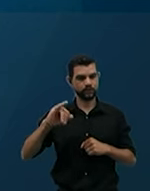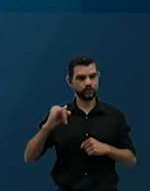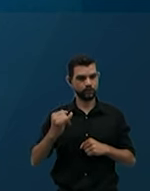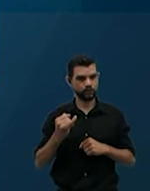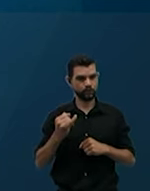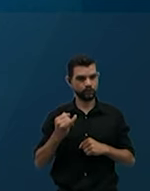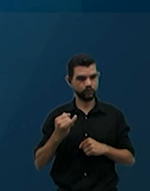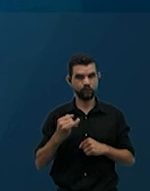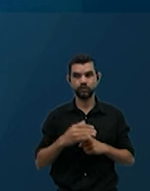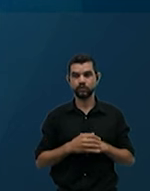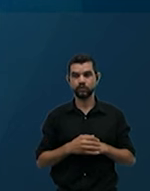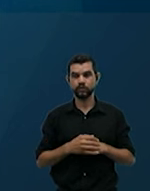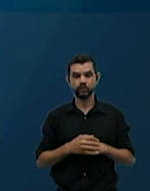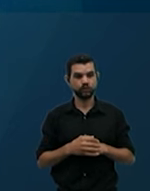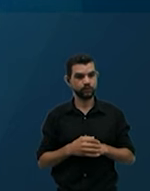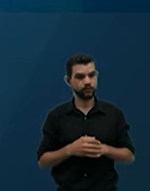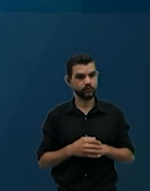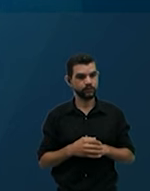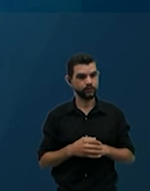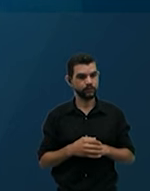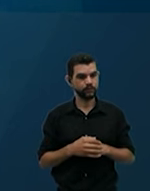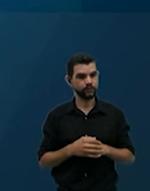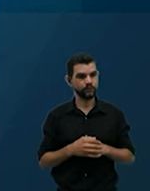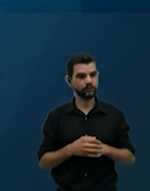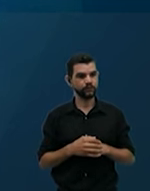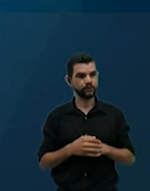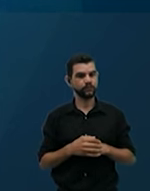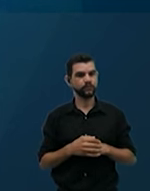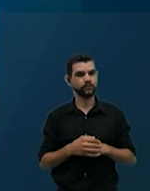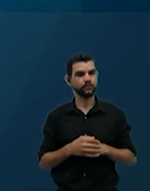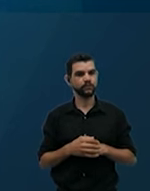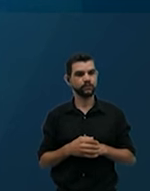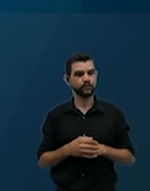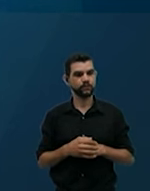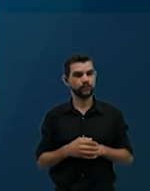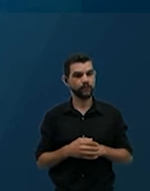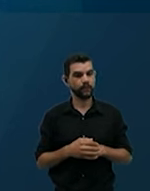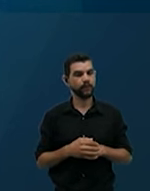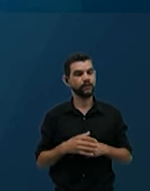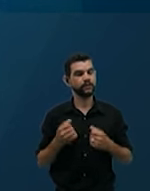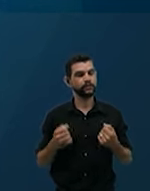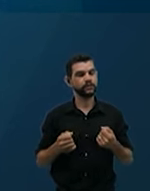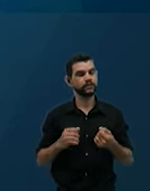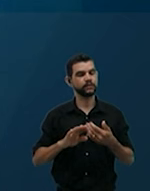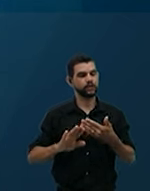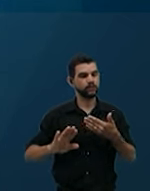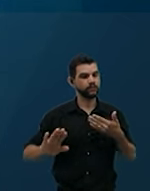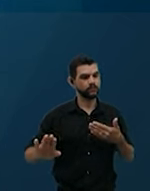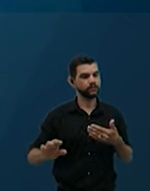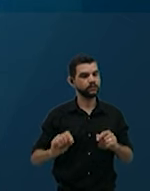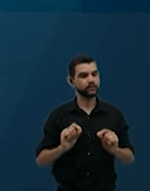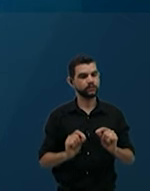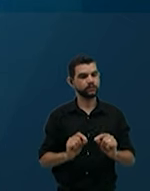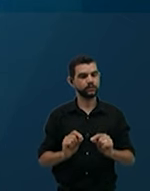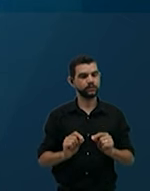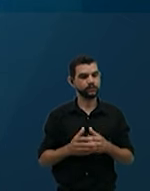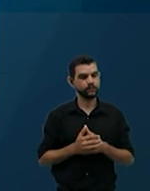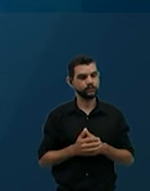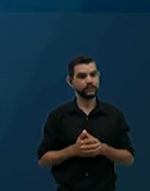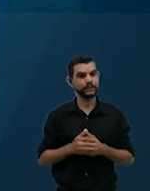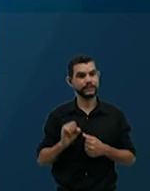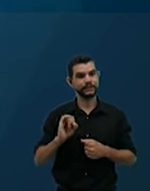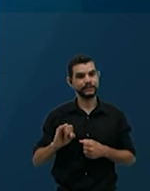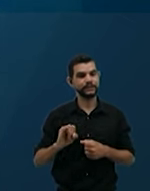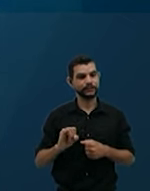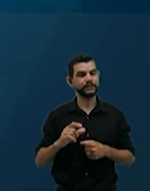130, parágrafo único do CTN, deveria ser afastado quando houvesse expressa previsão no